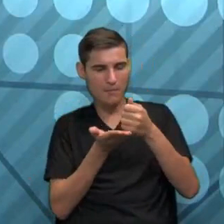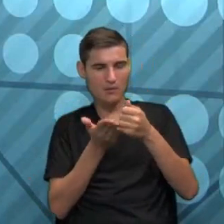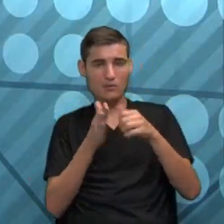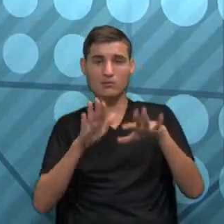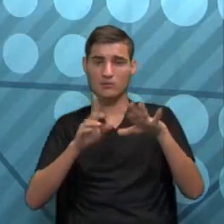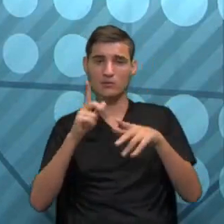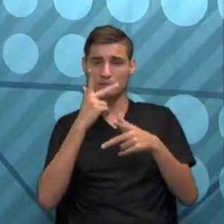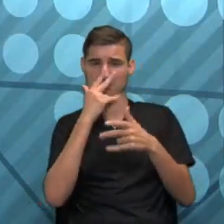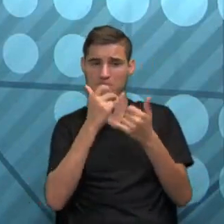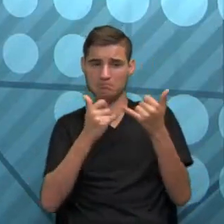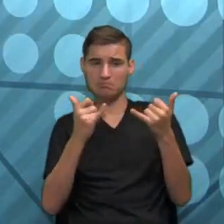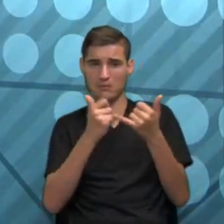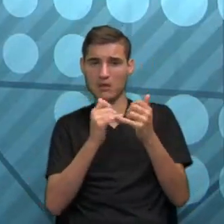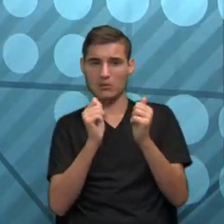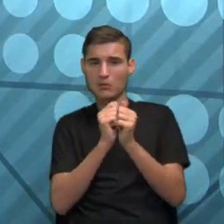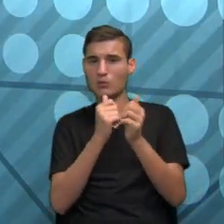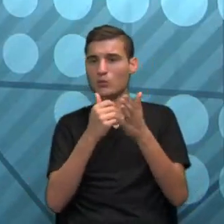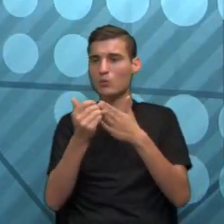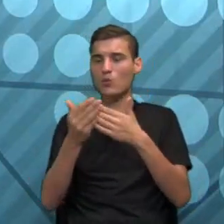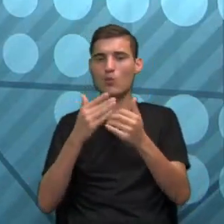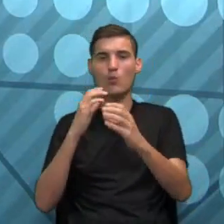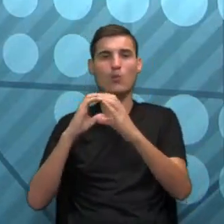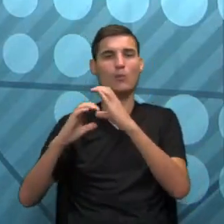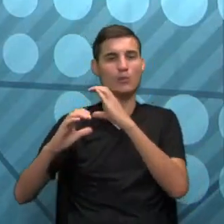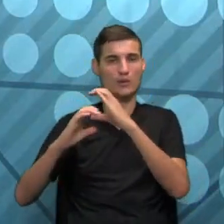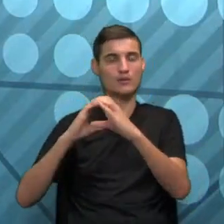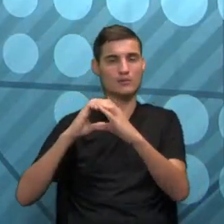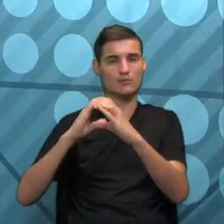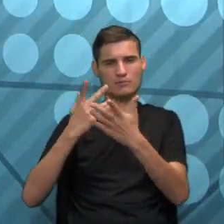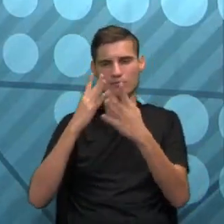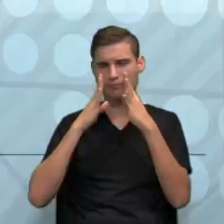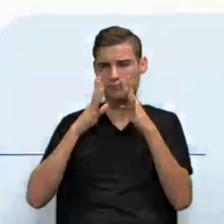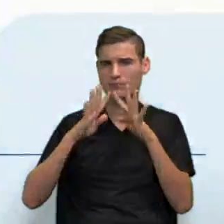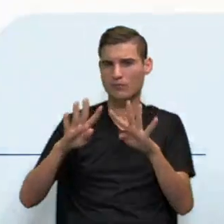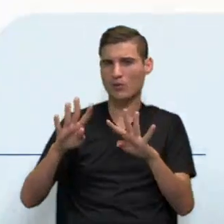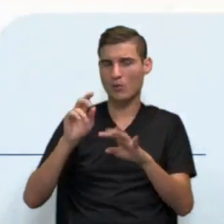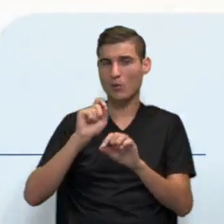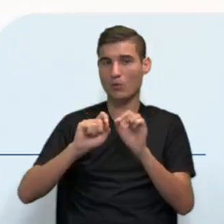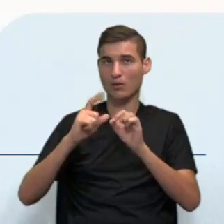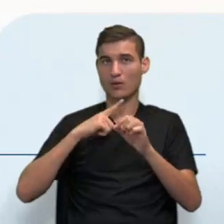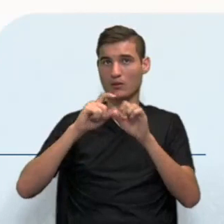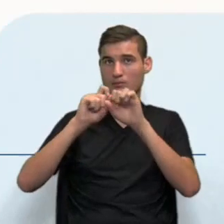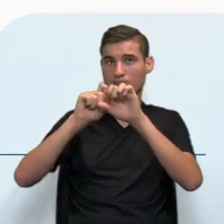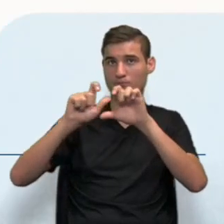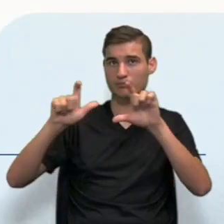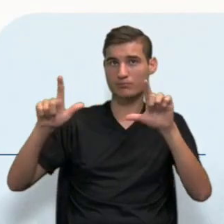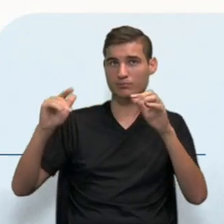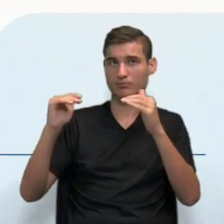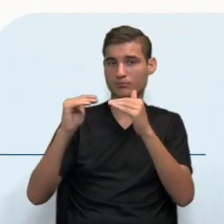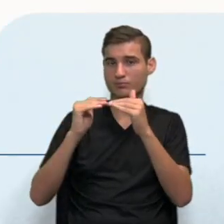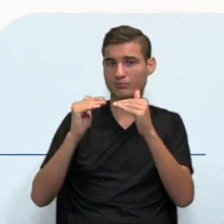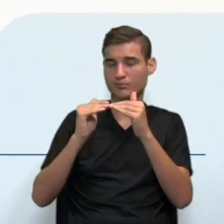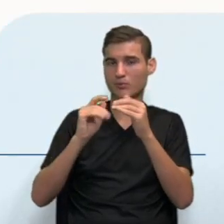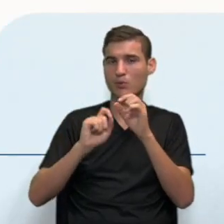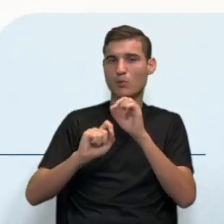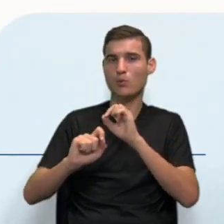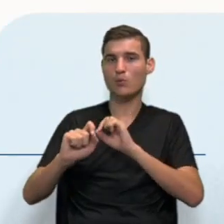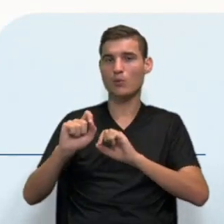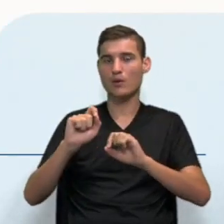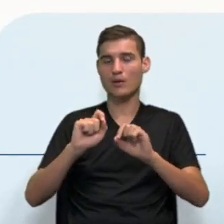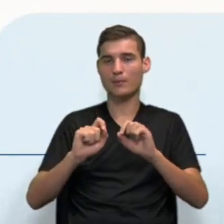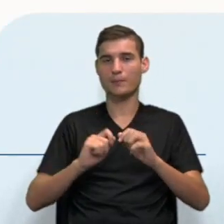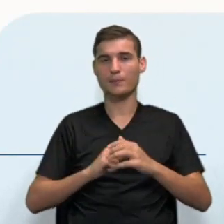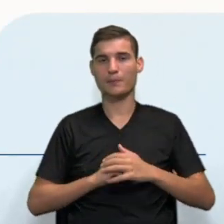comuns a todos os tipos de comunicações. Observando aqui no slide, o que a gente consegue enxergar primeiro? Uma